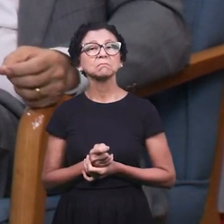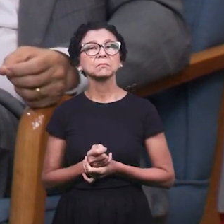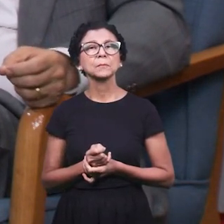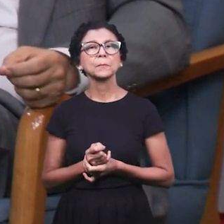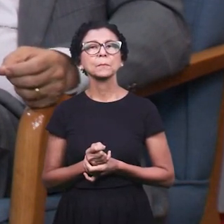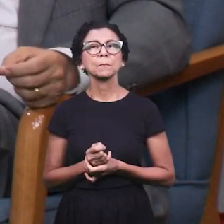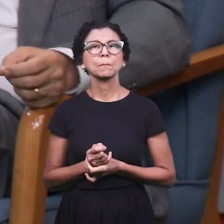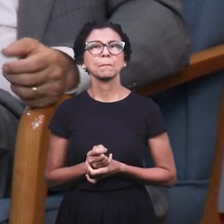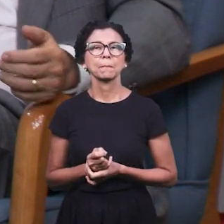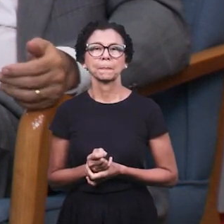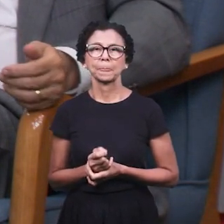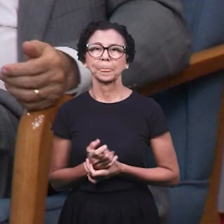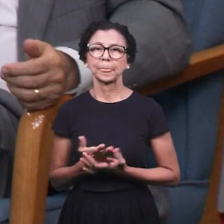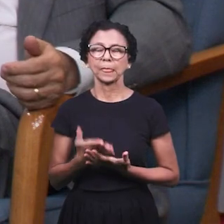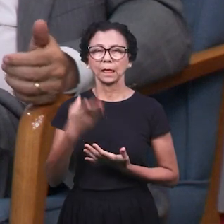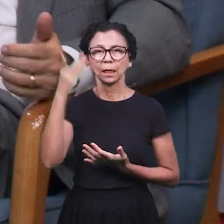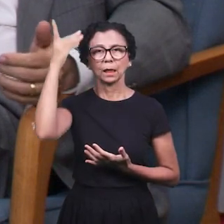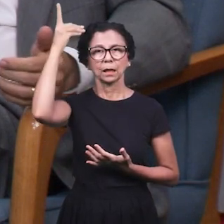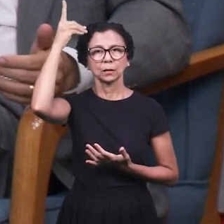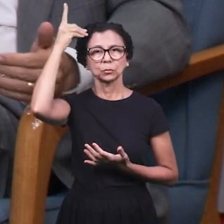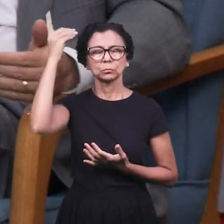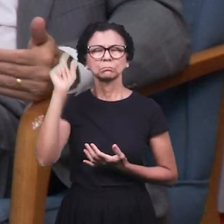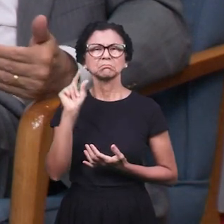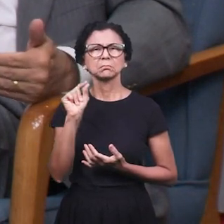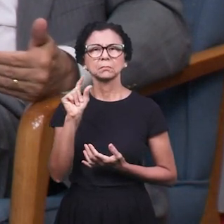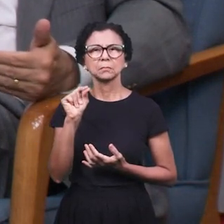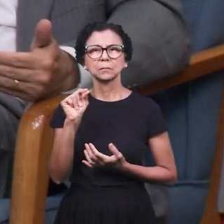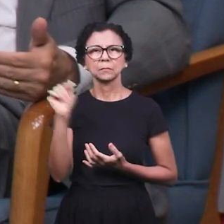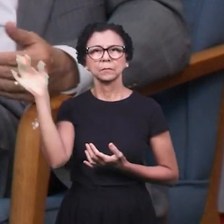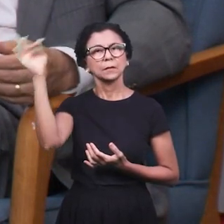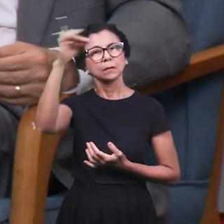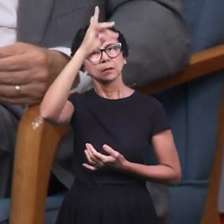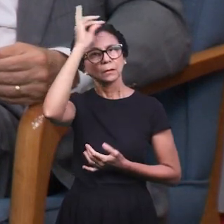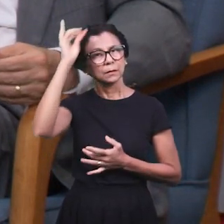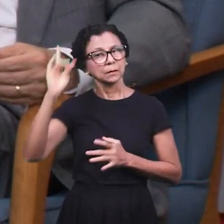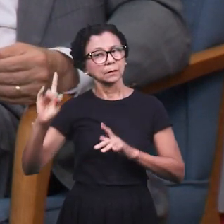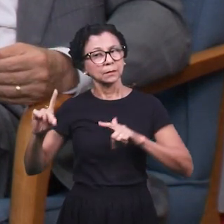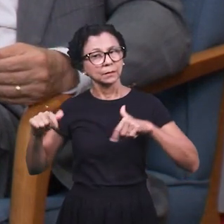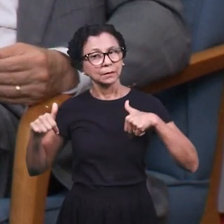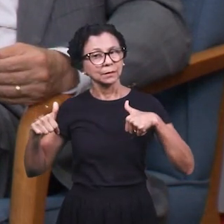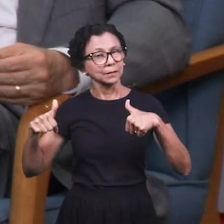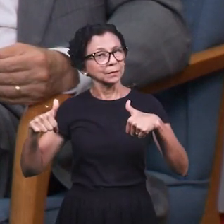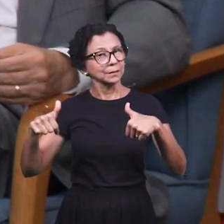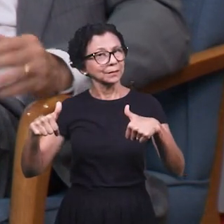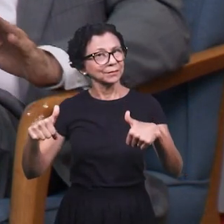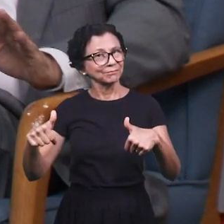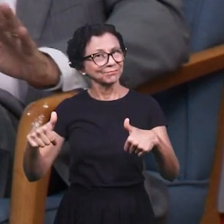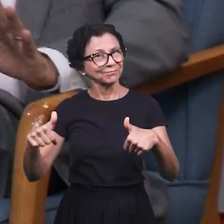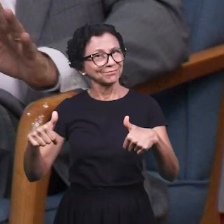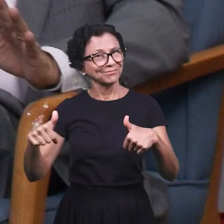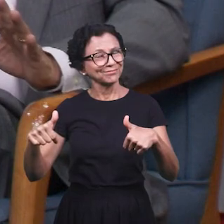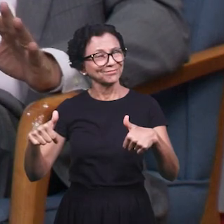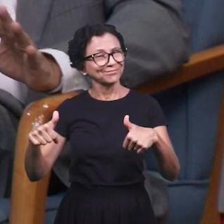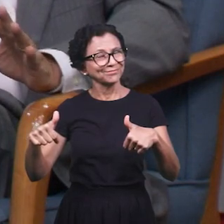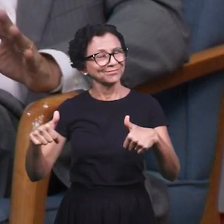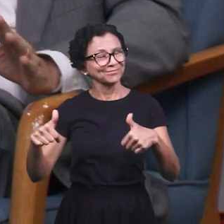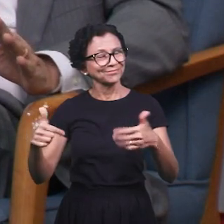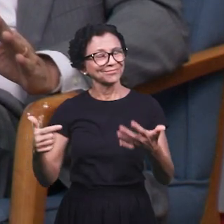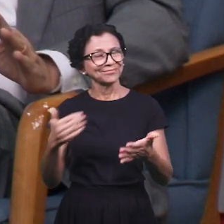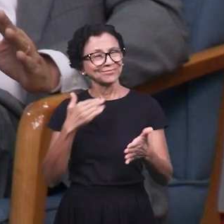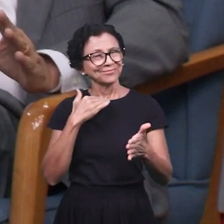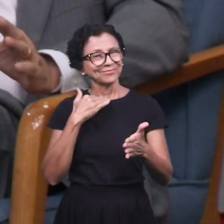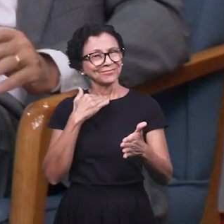interessante, porque o dom espiritual é uma manifestação do Espírito Santo e não pode nada